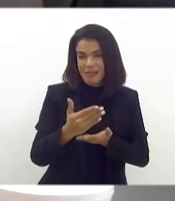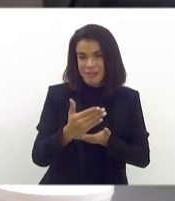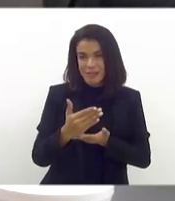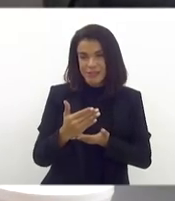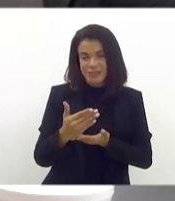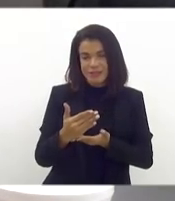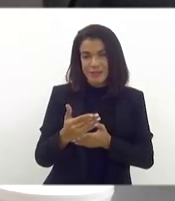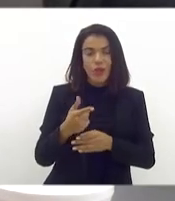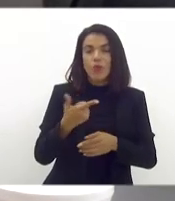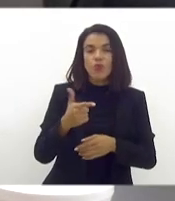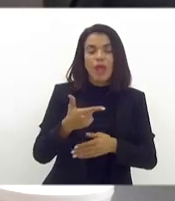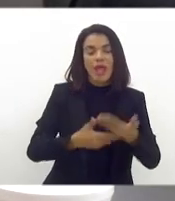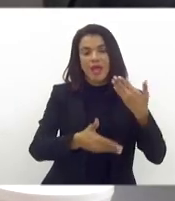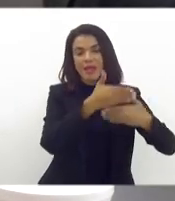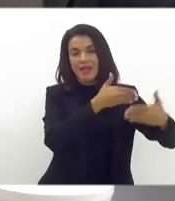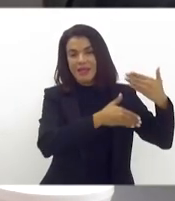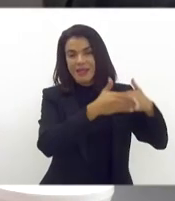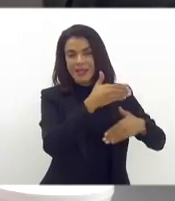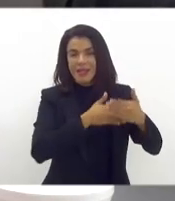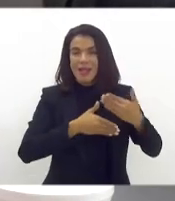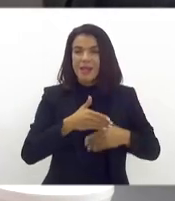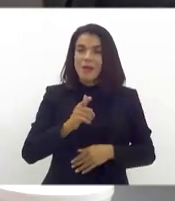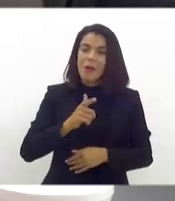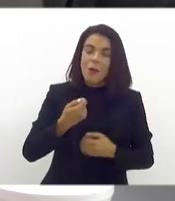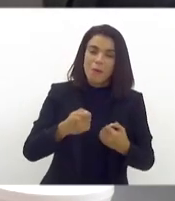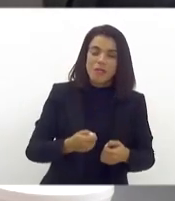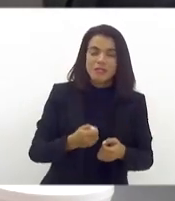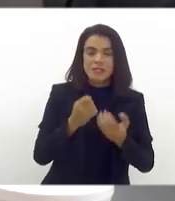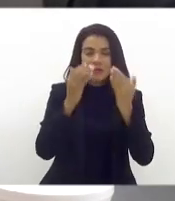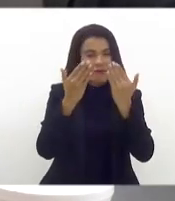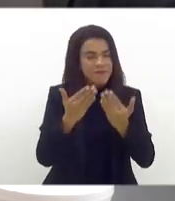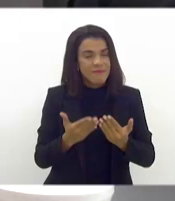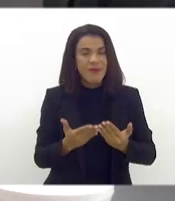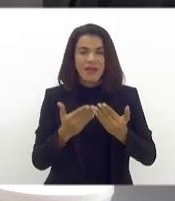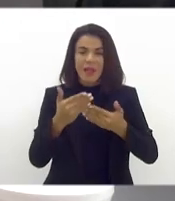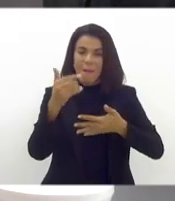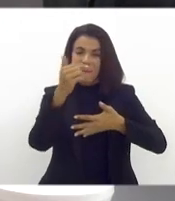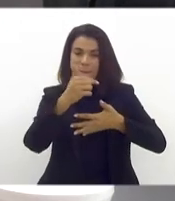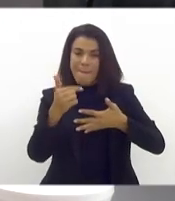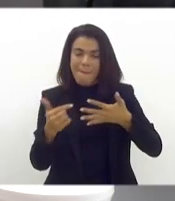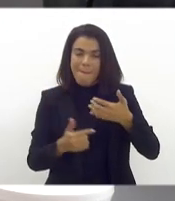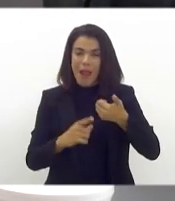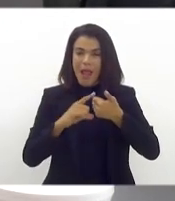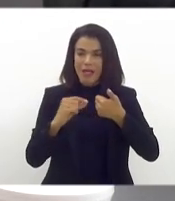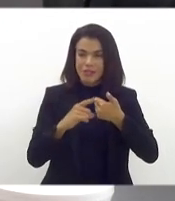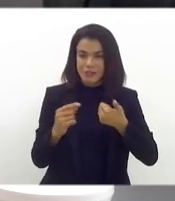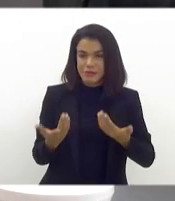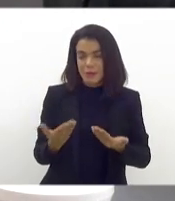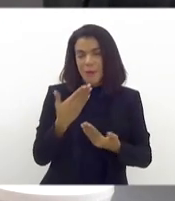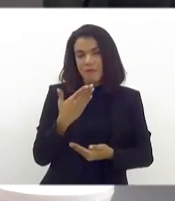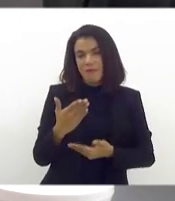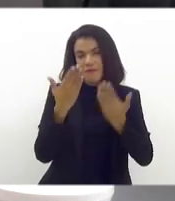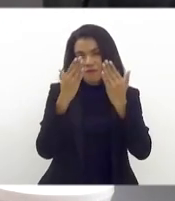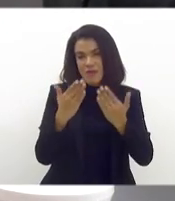não retroage. Mas precisa do exame de outros artigos para que ele possa caminhar. Então, vista